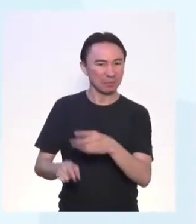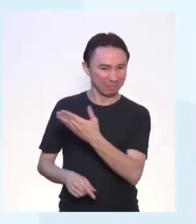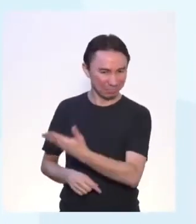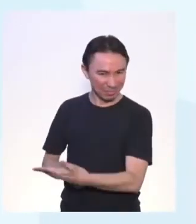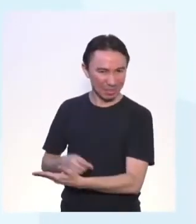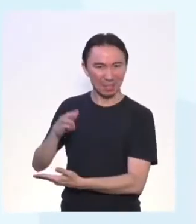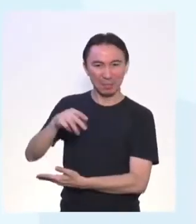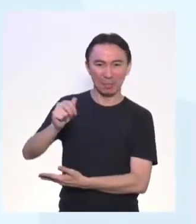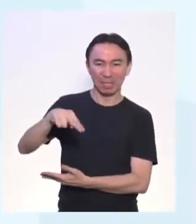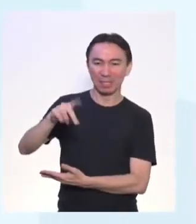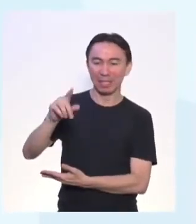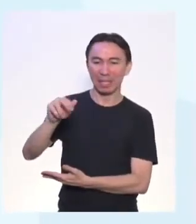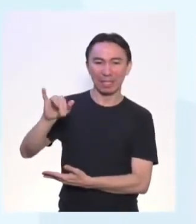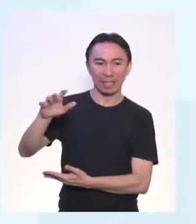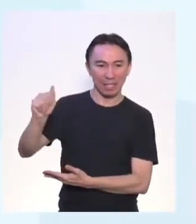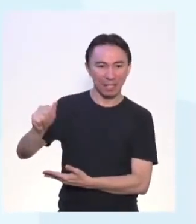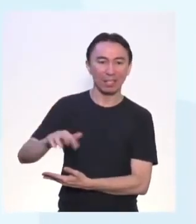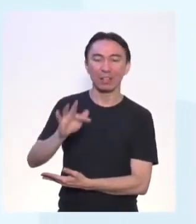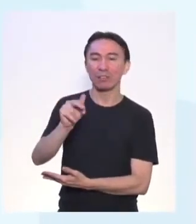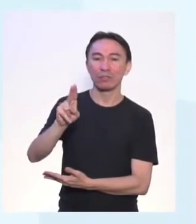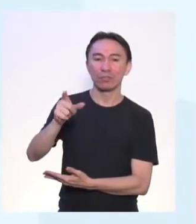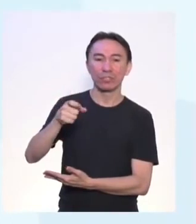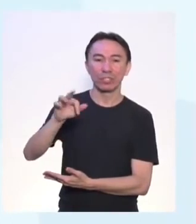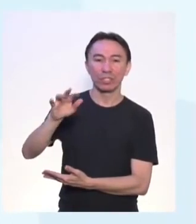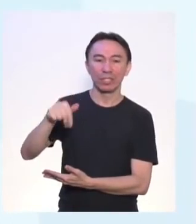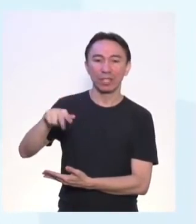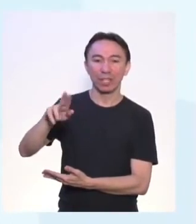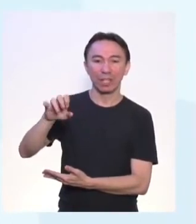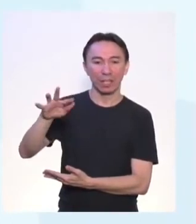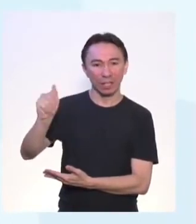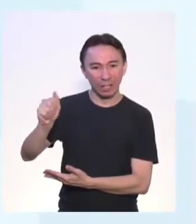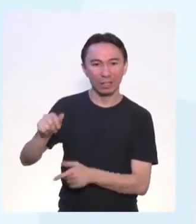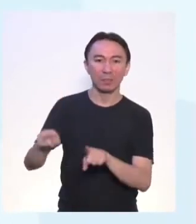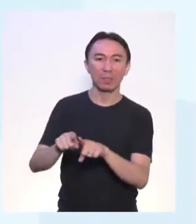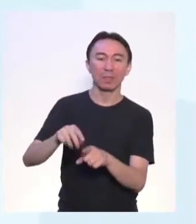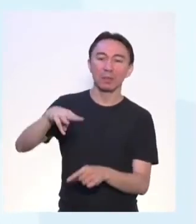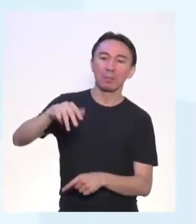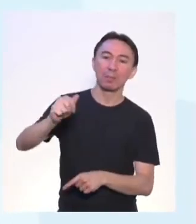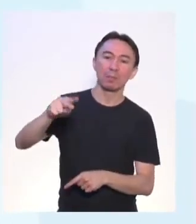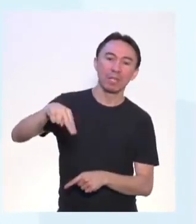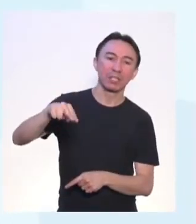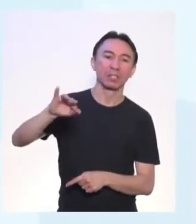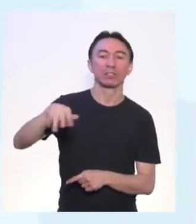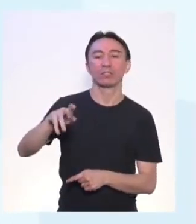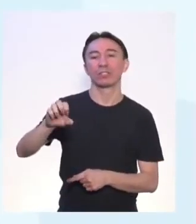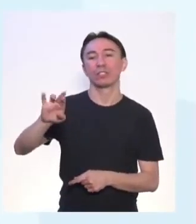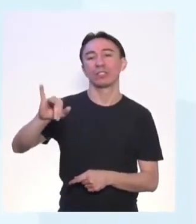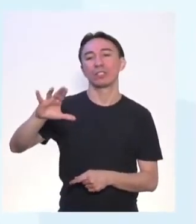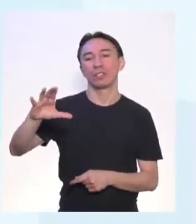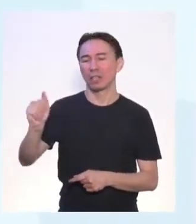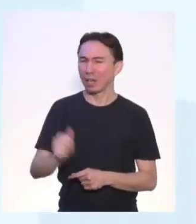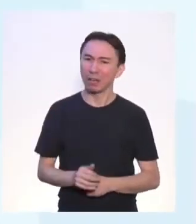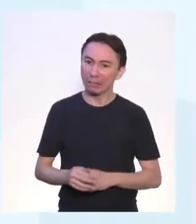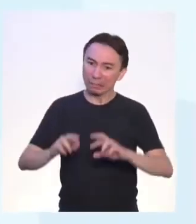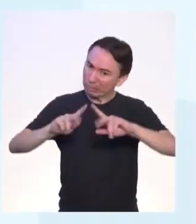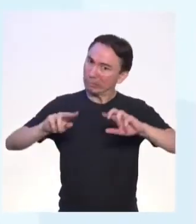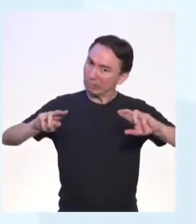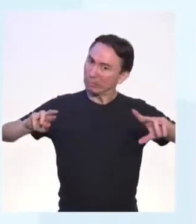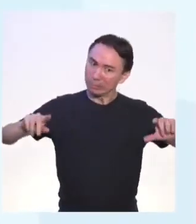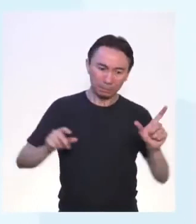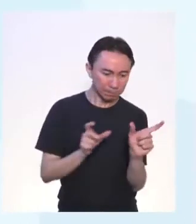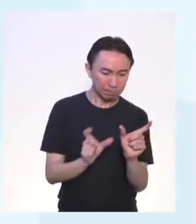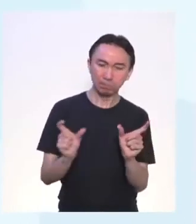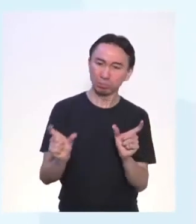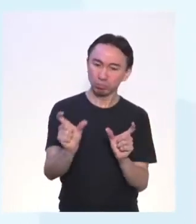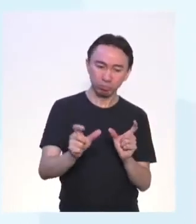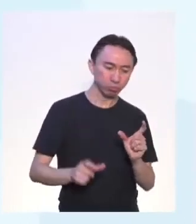e manjerica, tá bom? Só para vocês observarem aí alguns exemplos das nossas variações aí geográficas. E